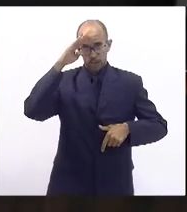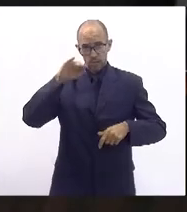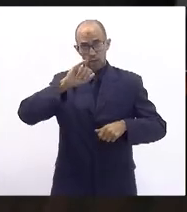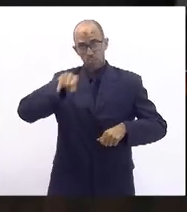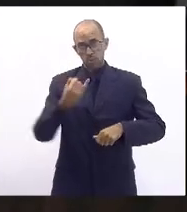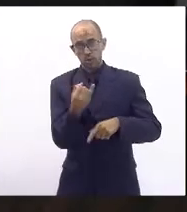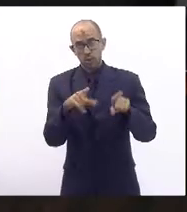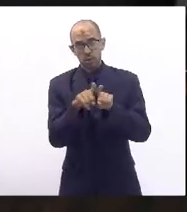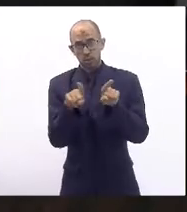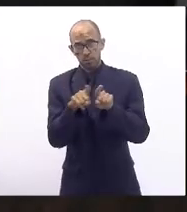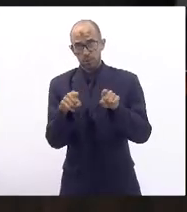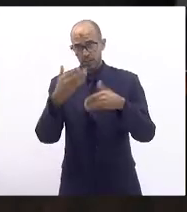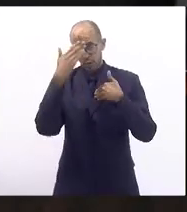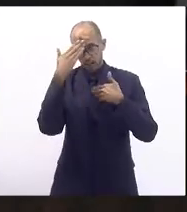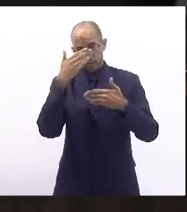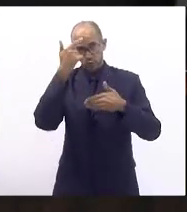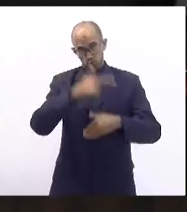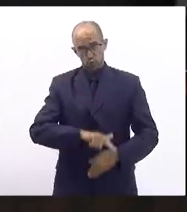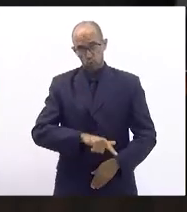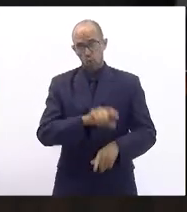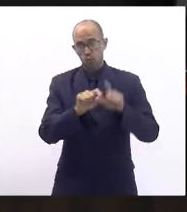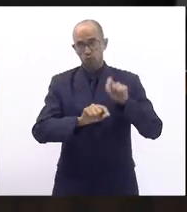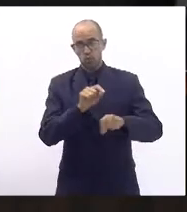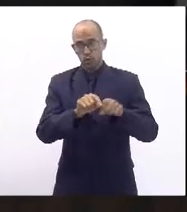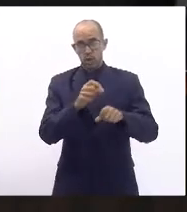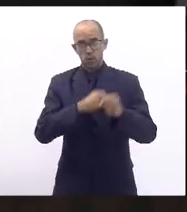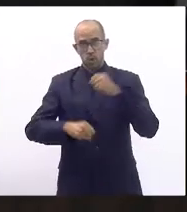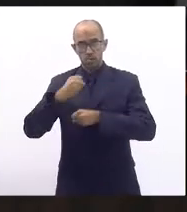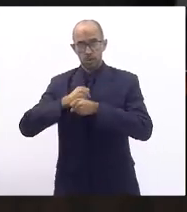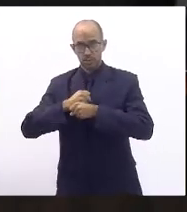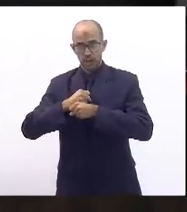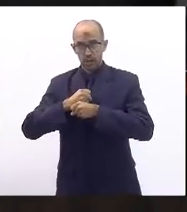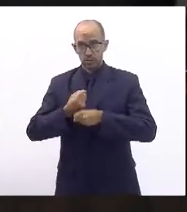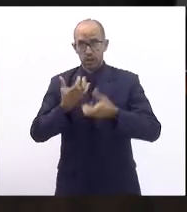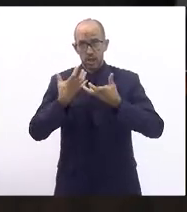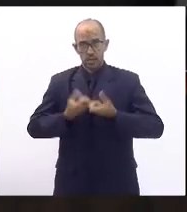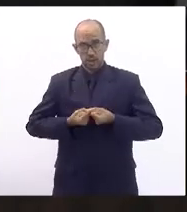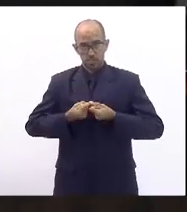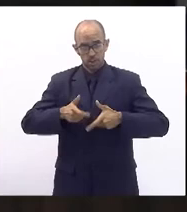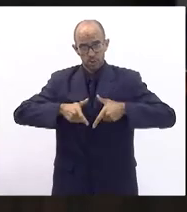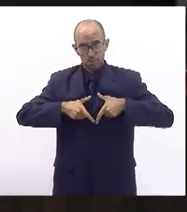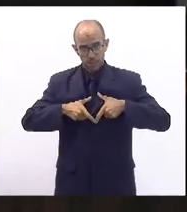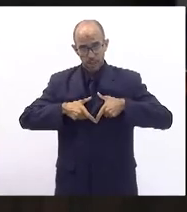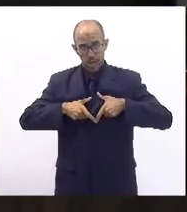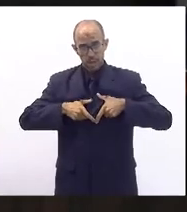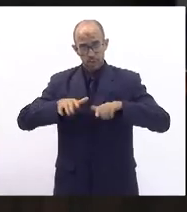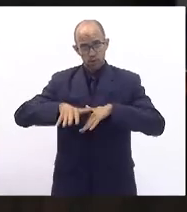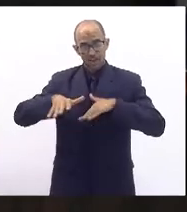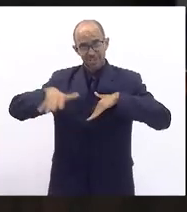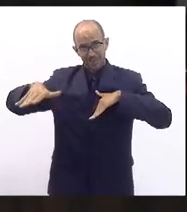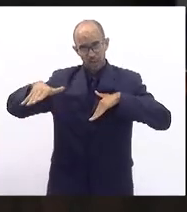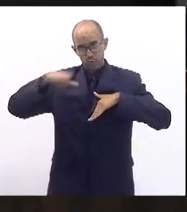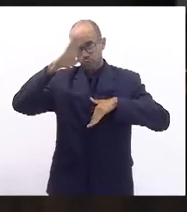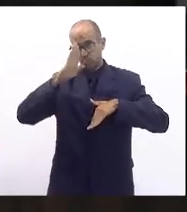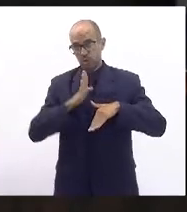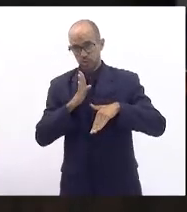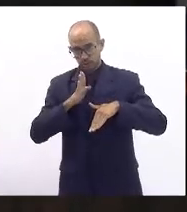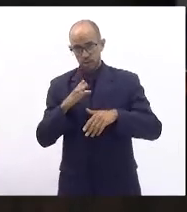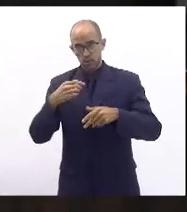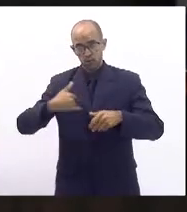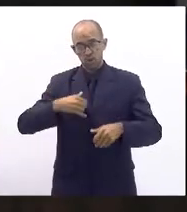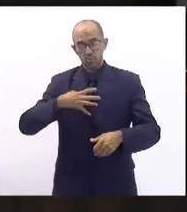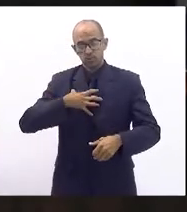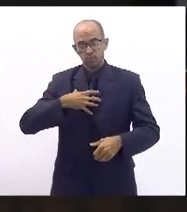agradecer novamente por ter recebido no ano passado a medalha do exército brasileiro que muito me orgulha ou